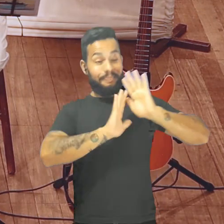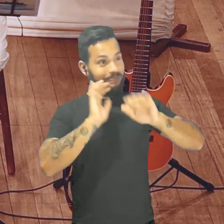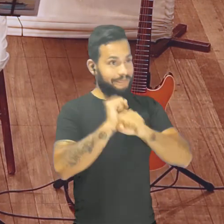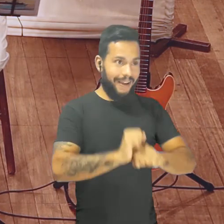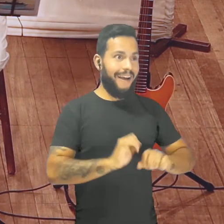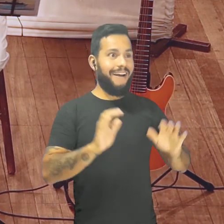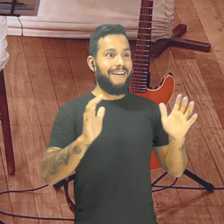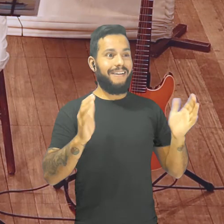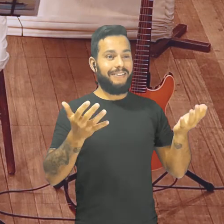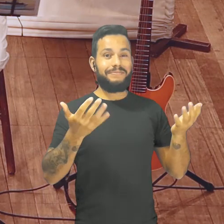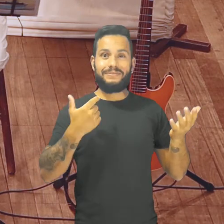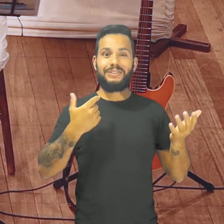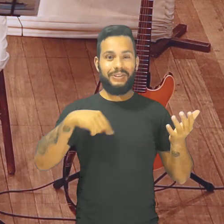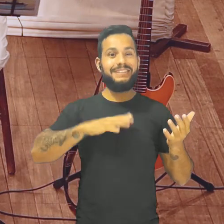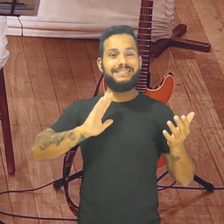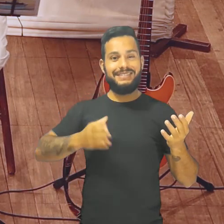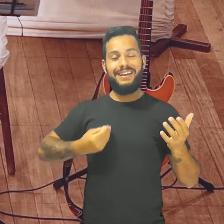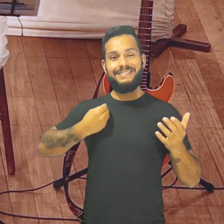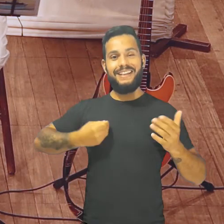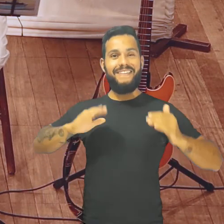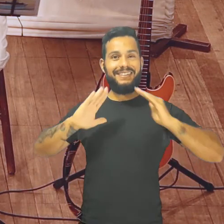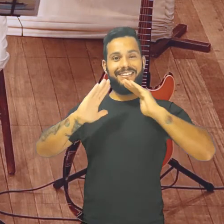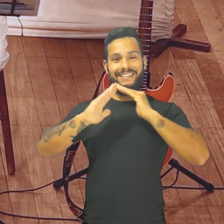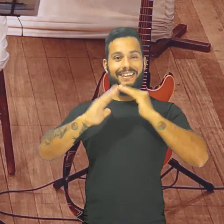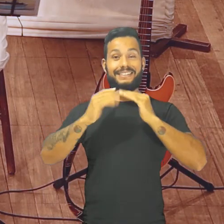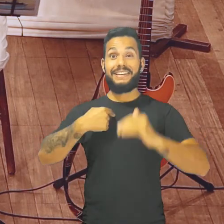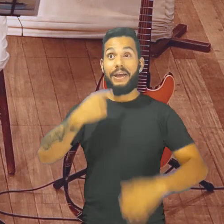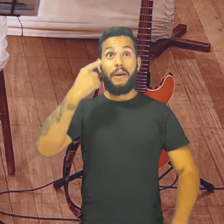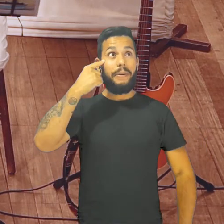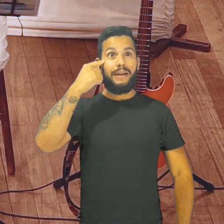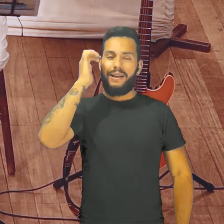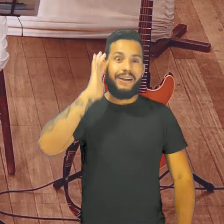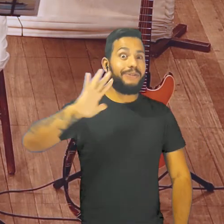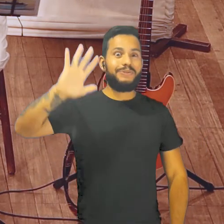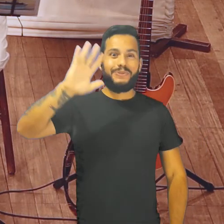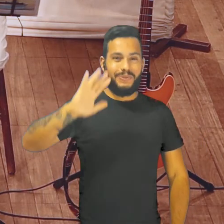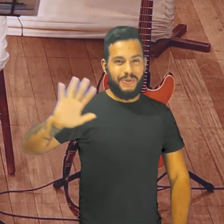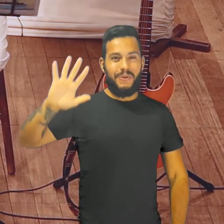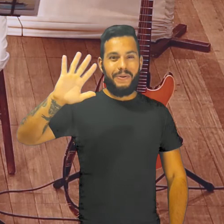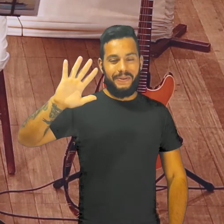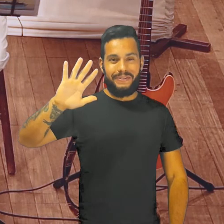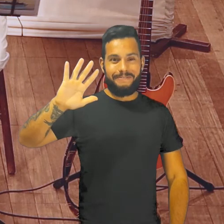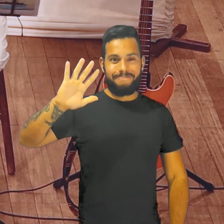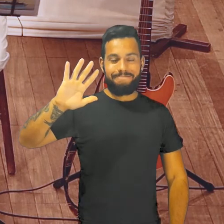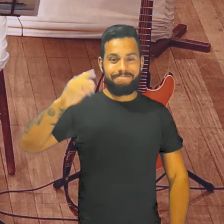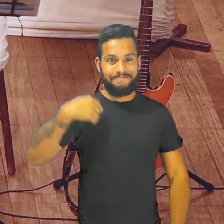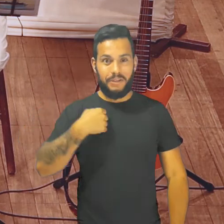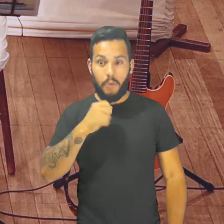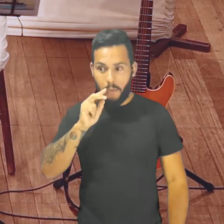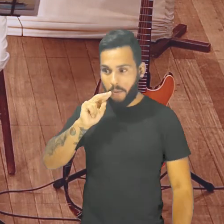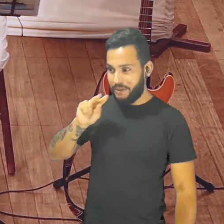Então, já estávamos em casa. E eu cheguei a pensar que tivesse sonhado tudo aquilo. Então, olhei para o criado